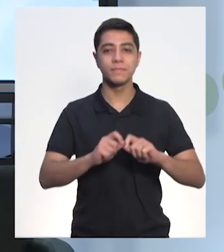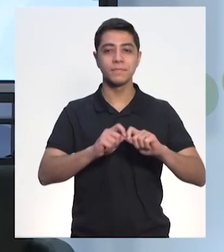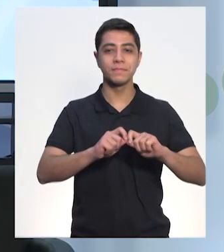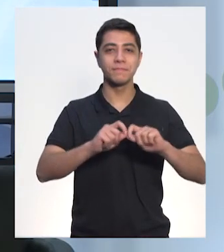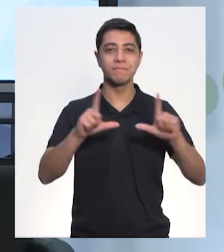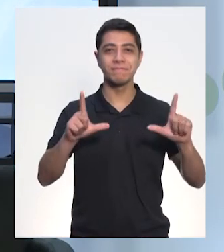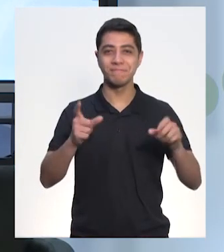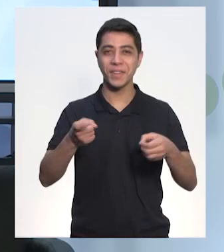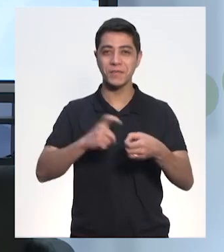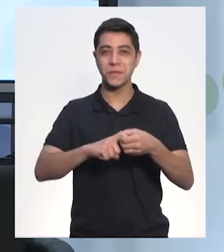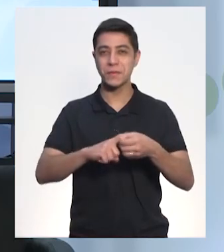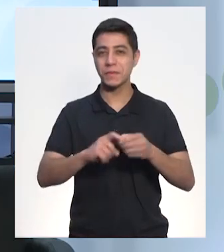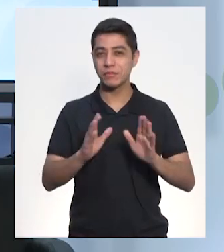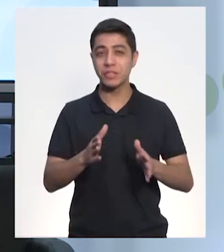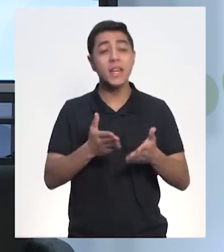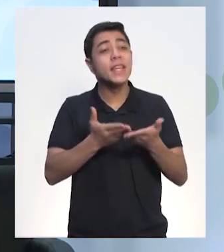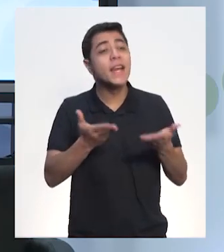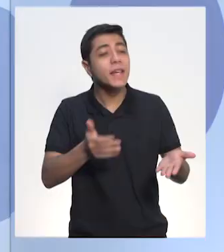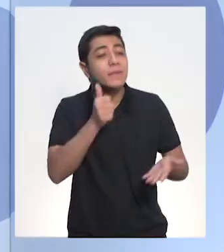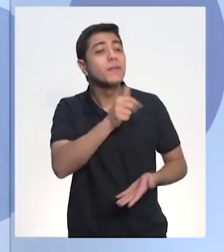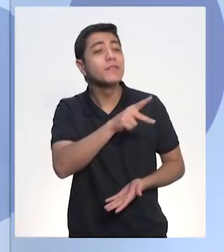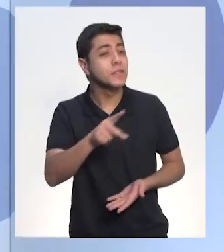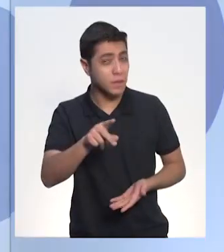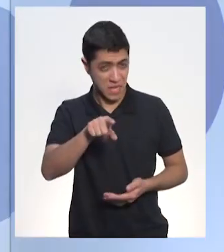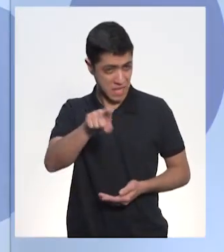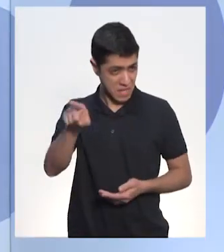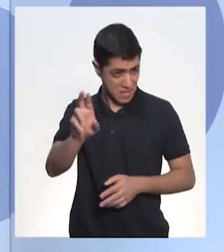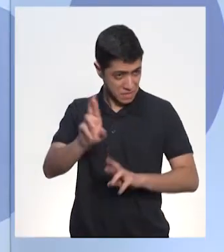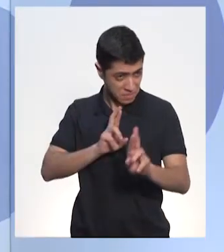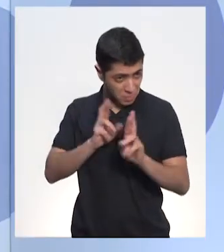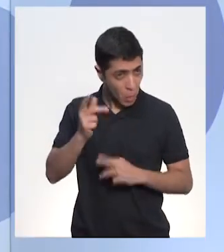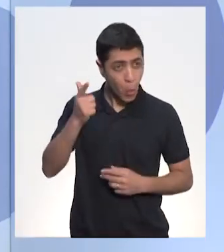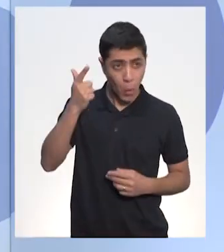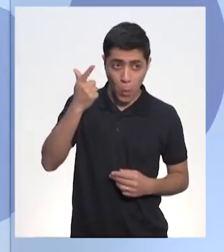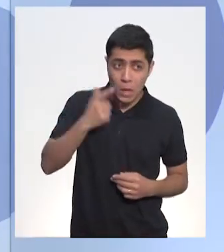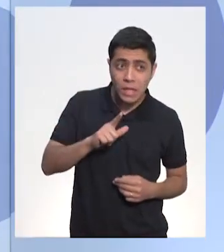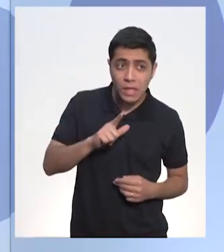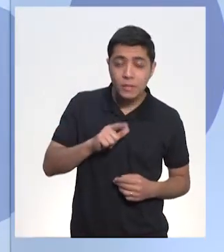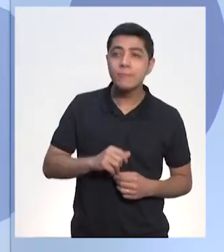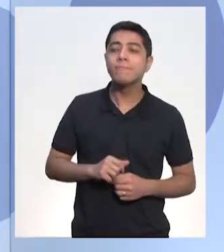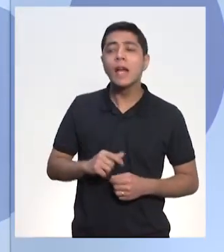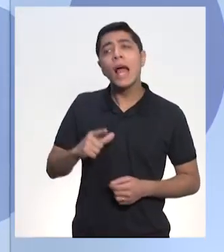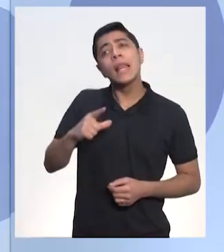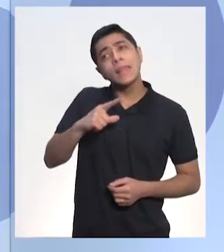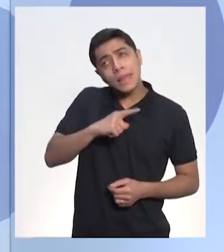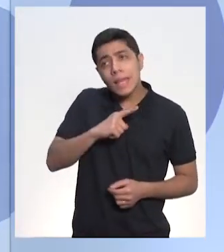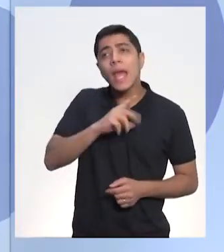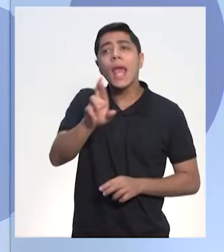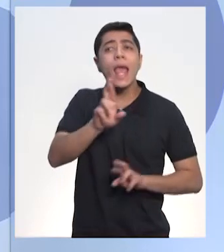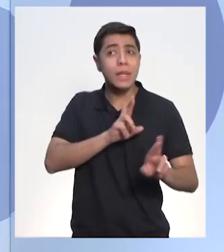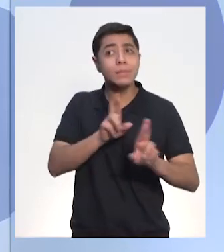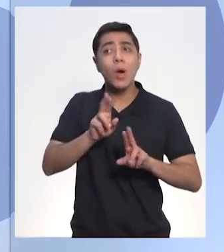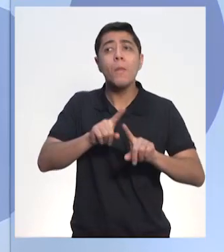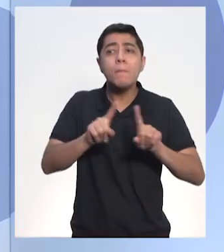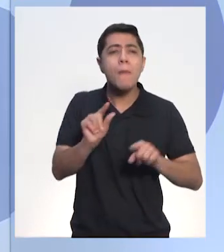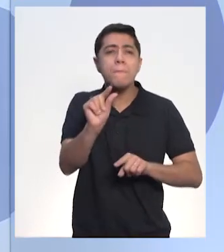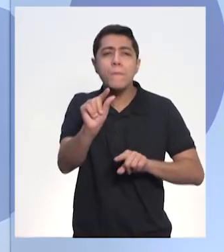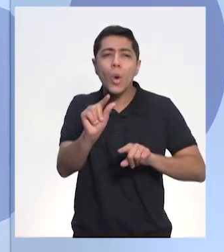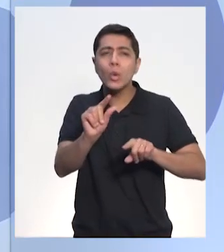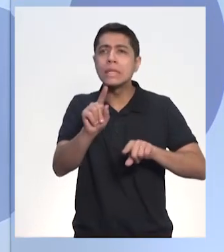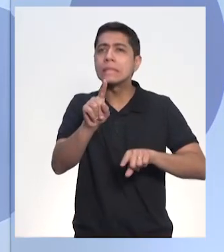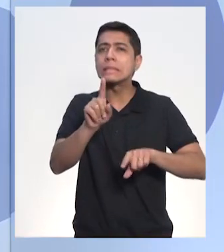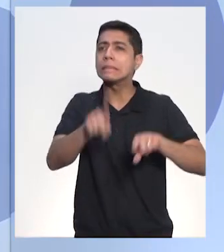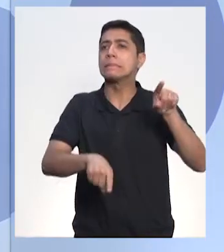Voltamos. E aí, professor Antônio, está conseguindo responder? Sim, eles responderam, tem um pouquinho de divergência entre as respostas. A